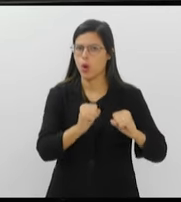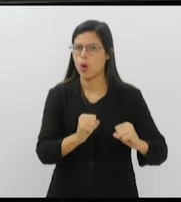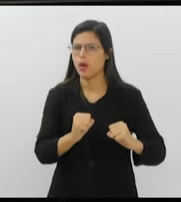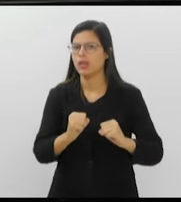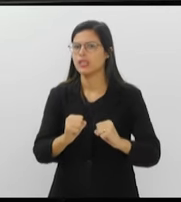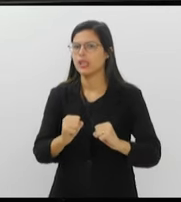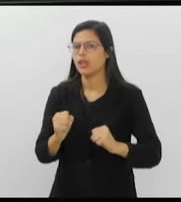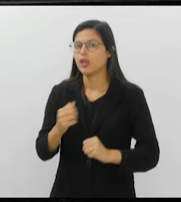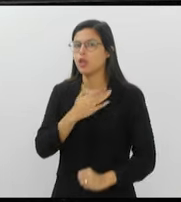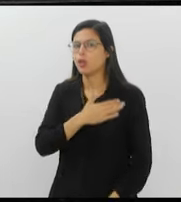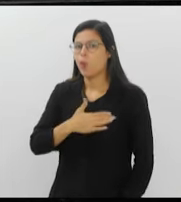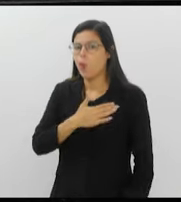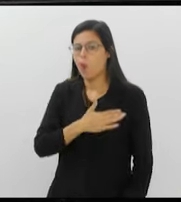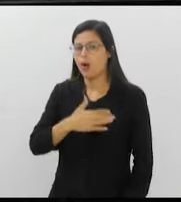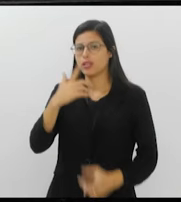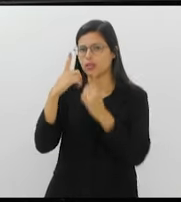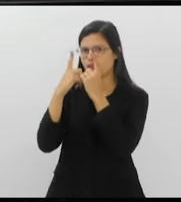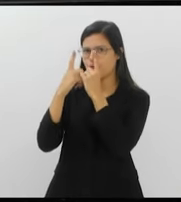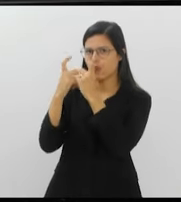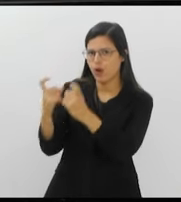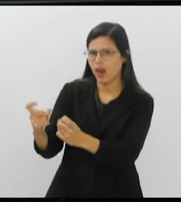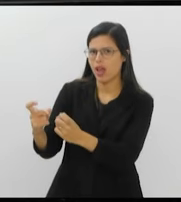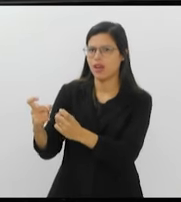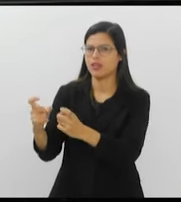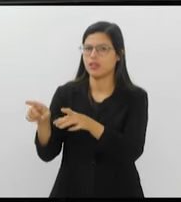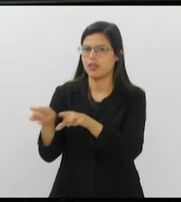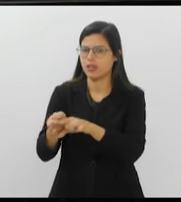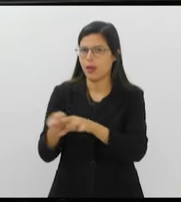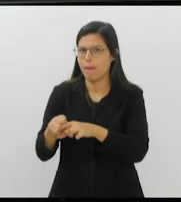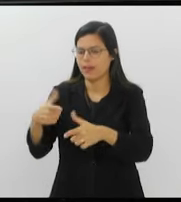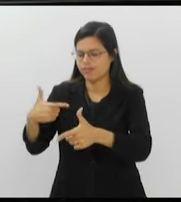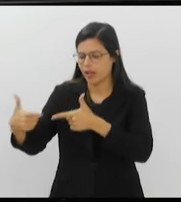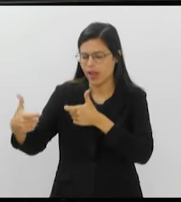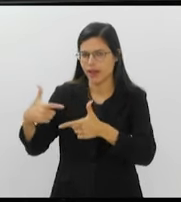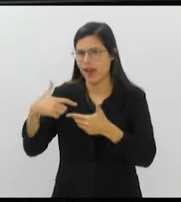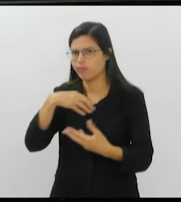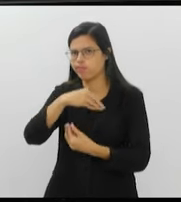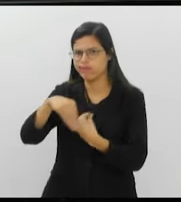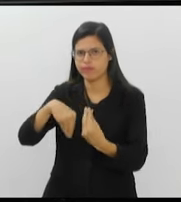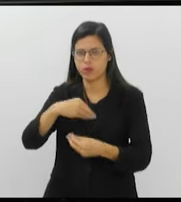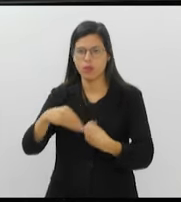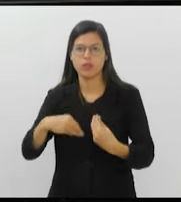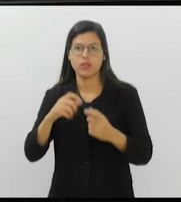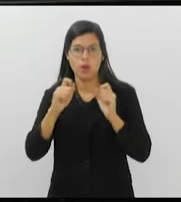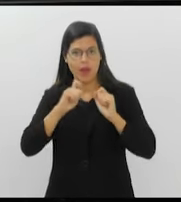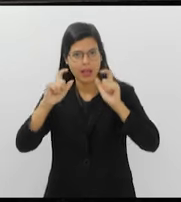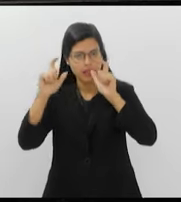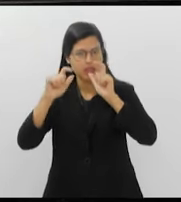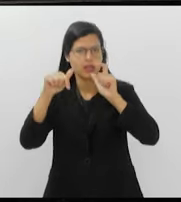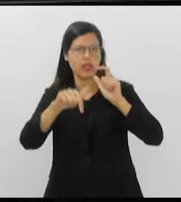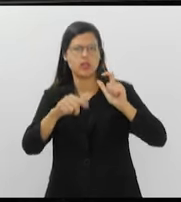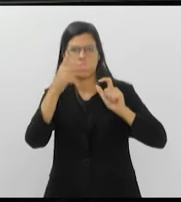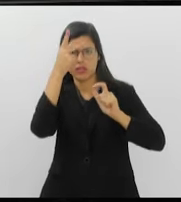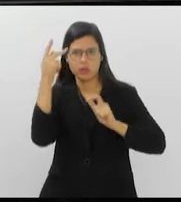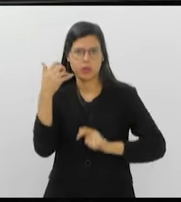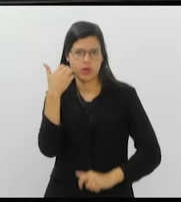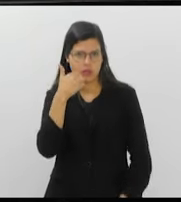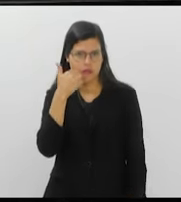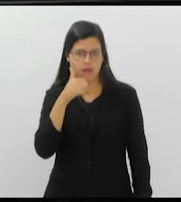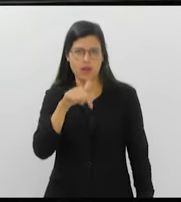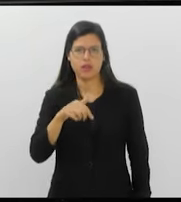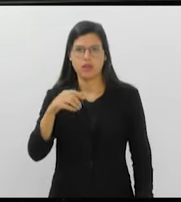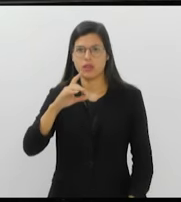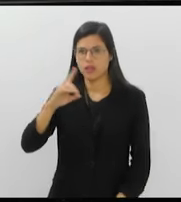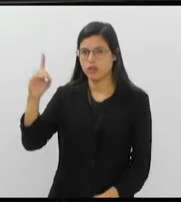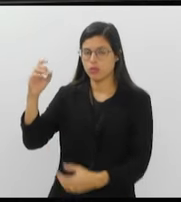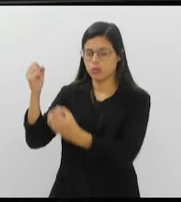da violência, que se beneficiam do caos. Fiquemos atentos a esses canalhas. Que Deus nos